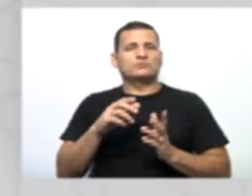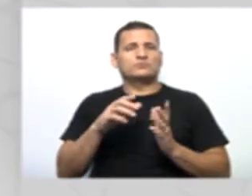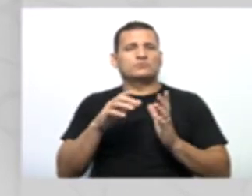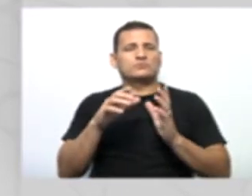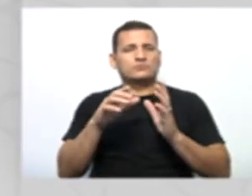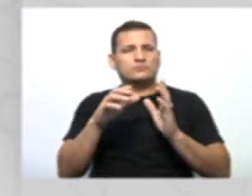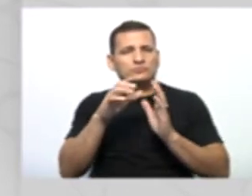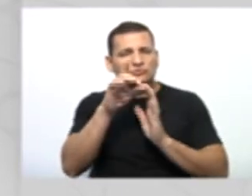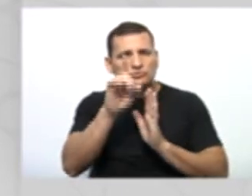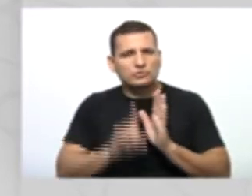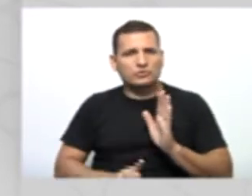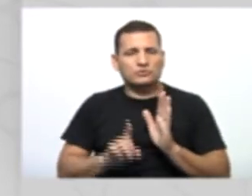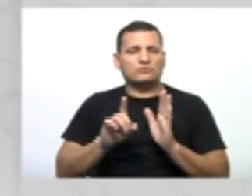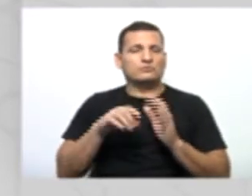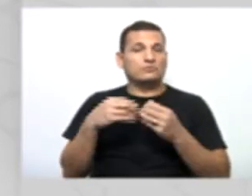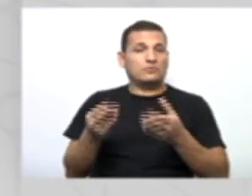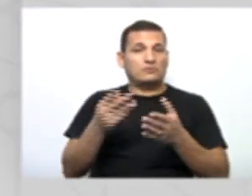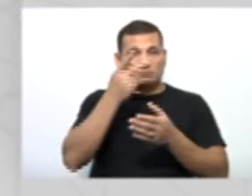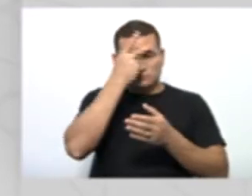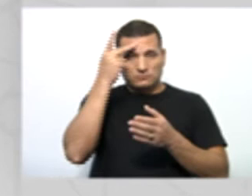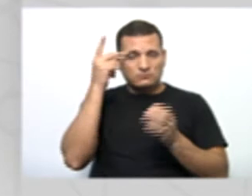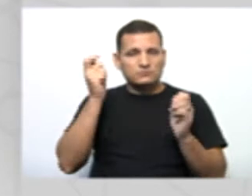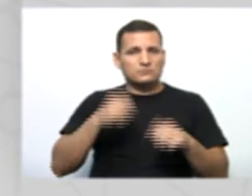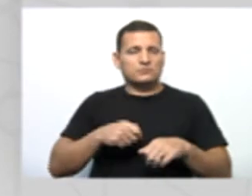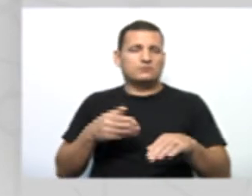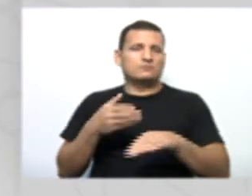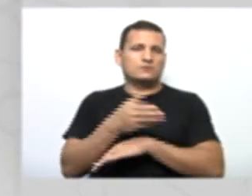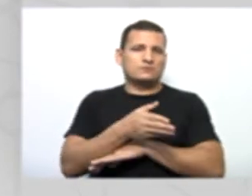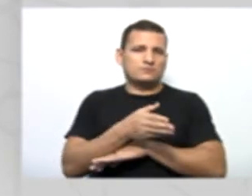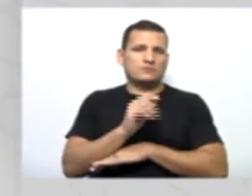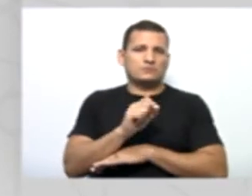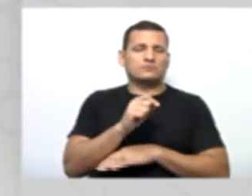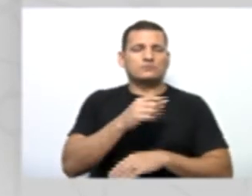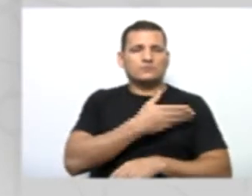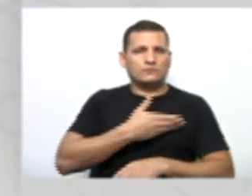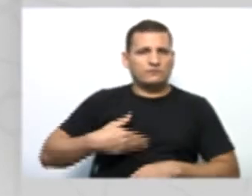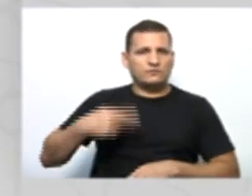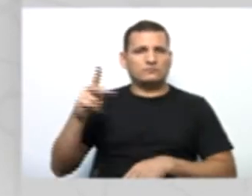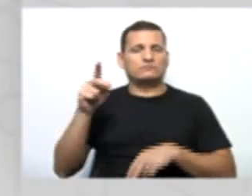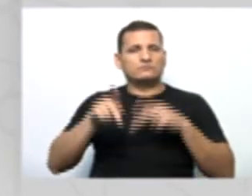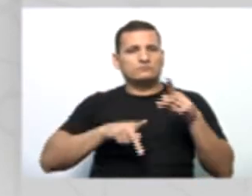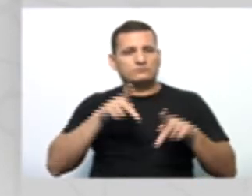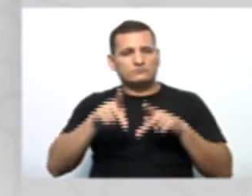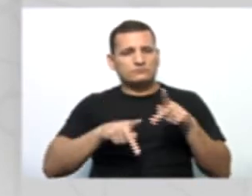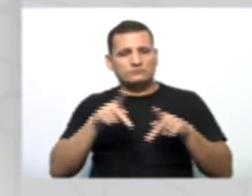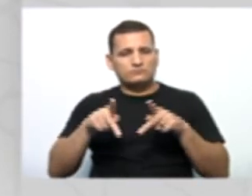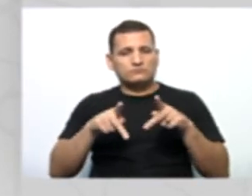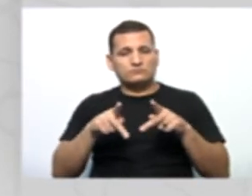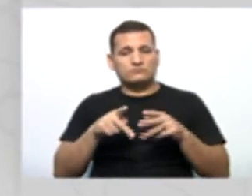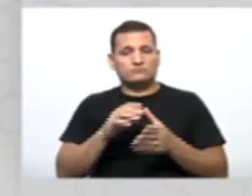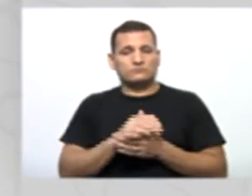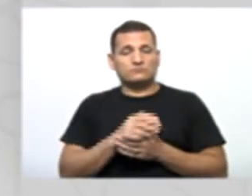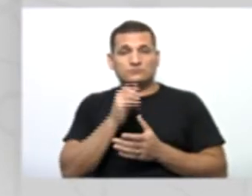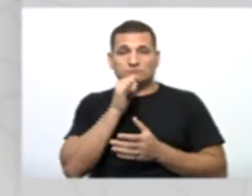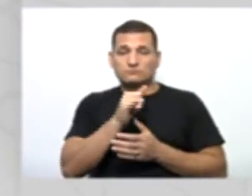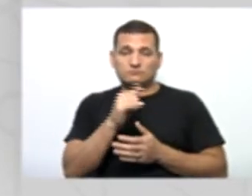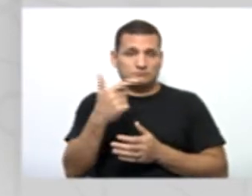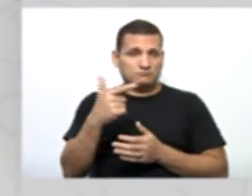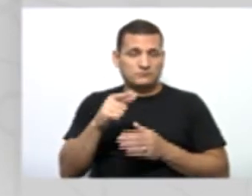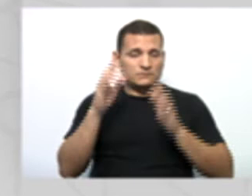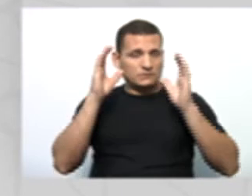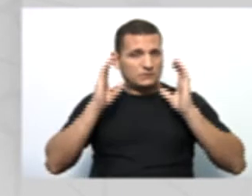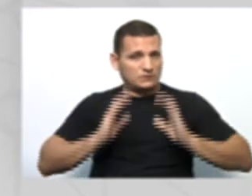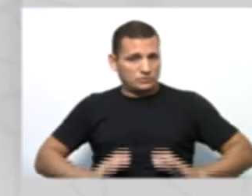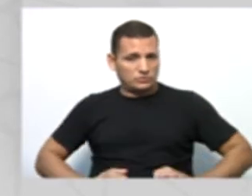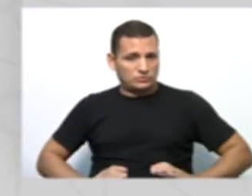direitos que dá à pessoa a possibilidade de participar ativamente da vida e do governo de seu povo. Quem não tem cidadania